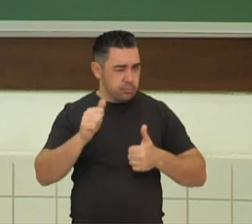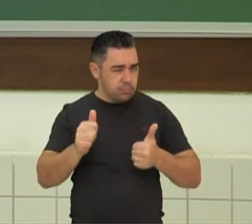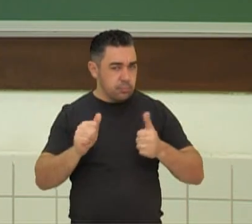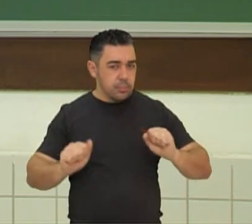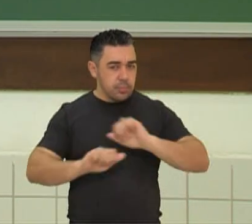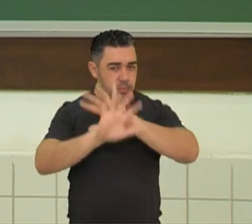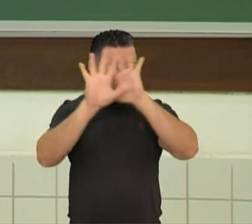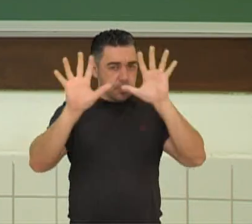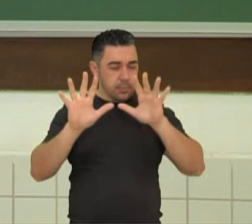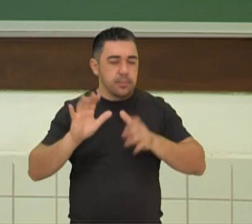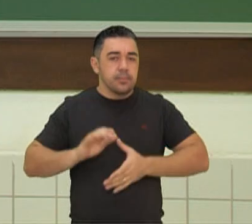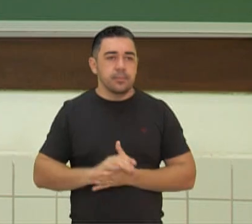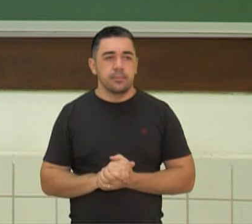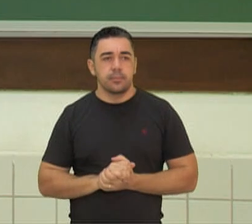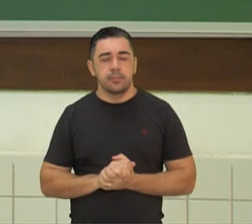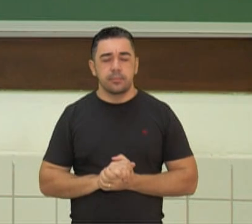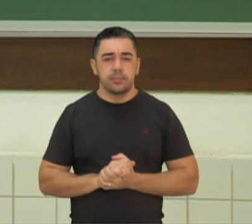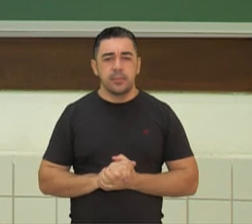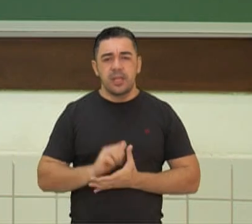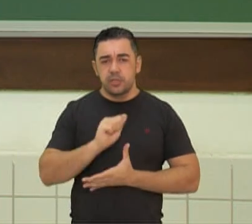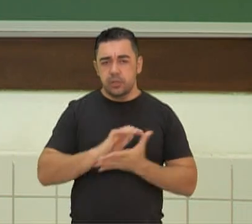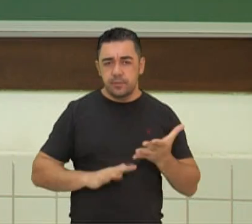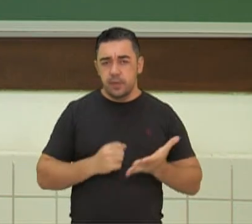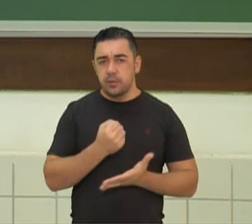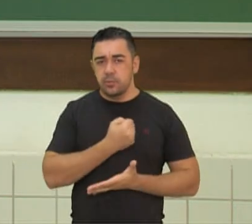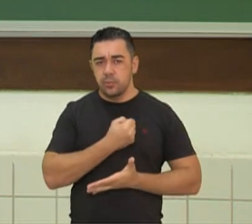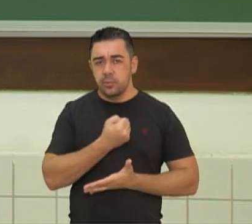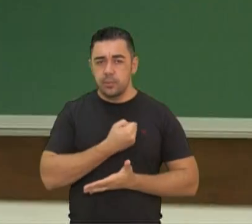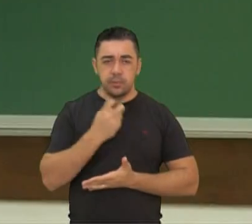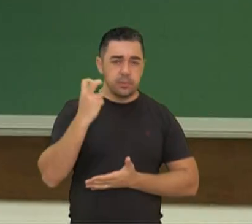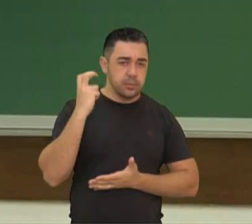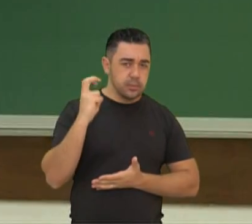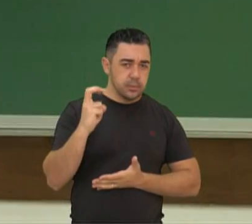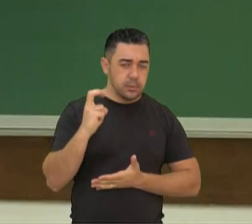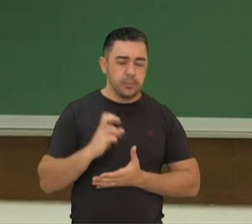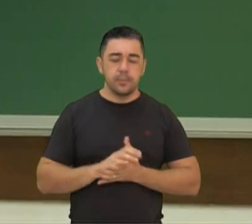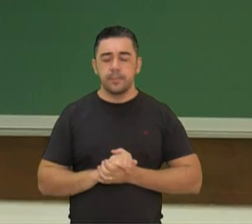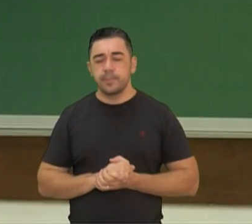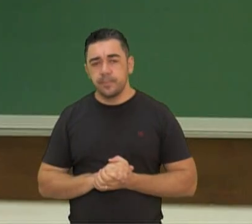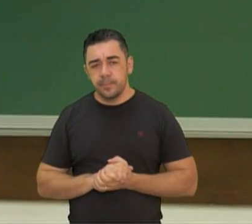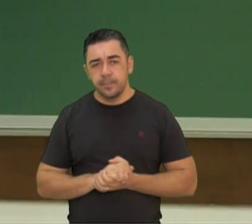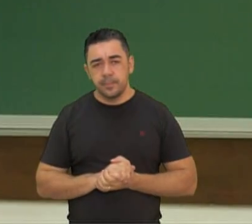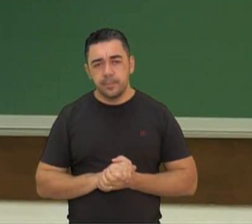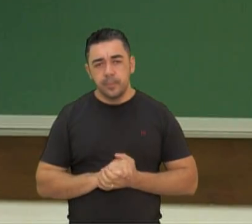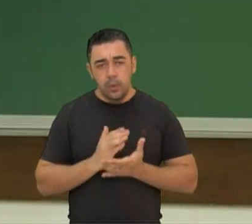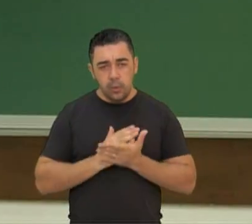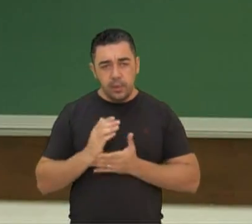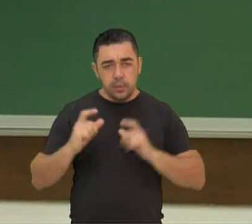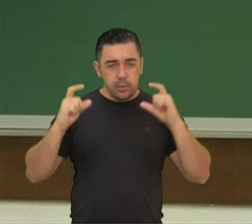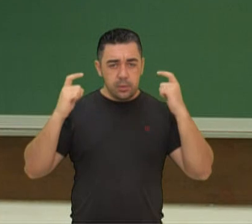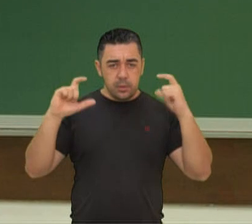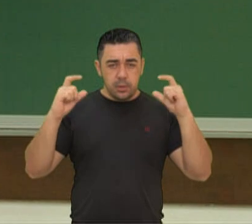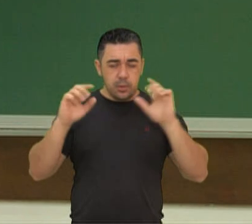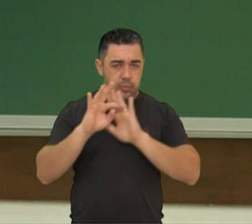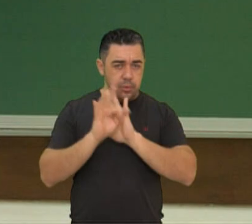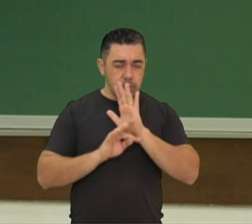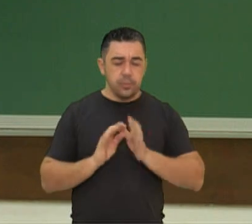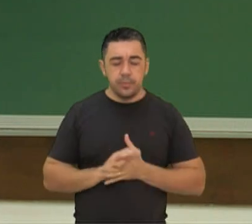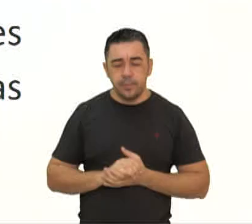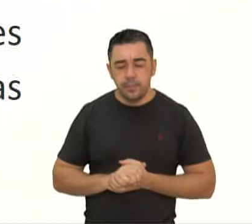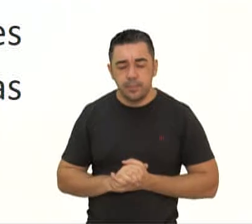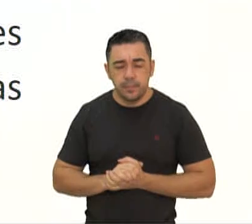aqui? Pessoal, temos mais uma atividade, a atividade número 5, iniciando com a leitura de um